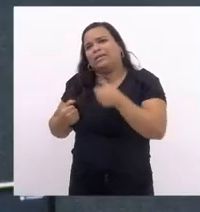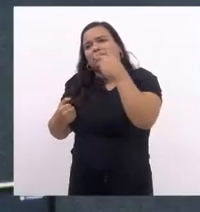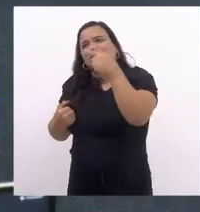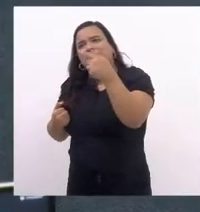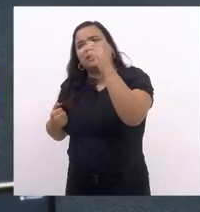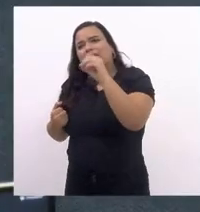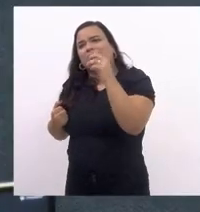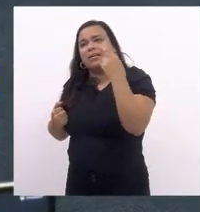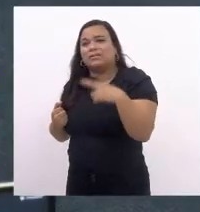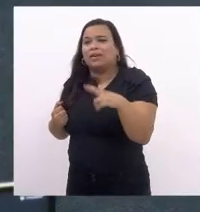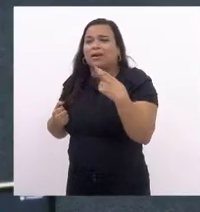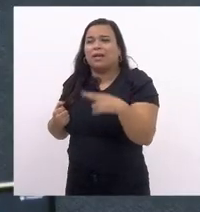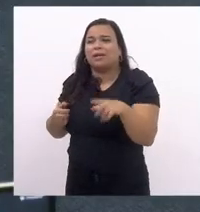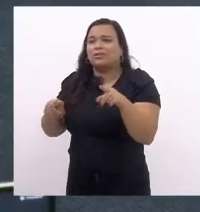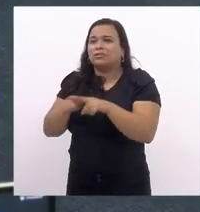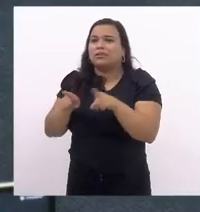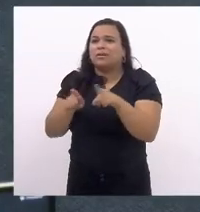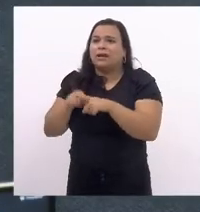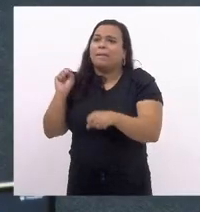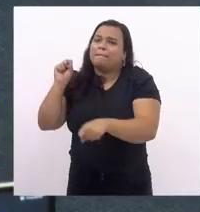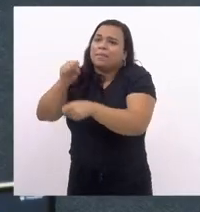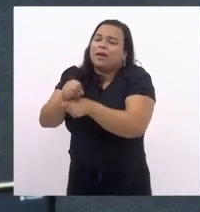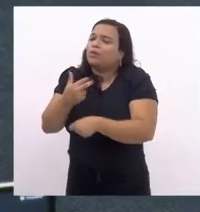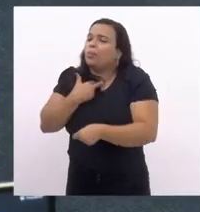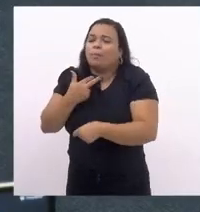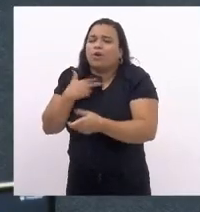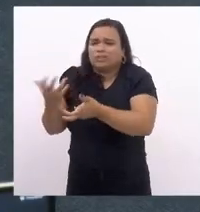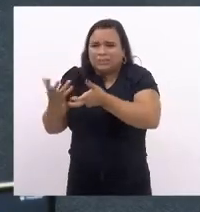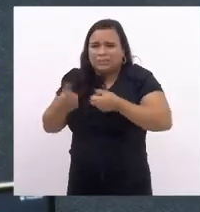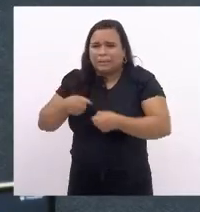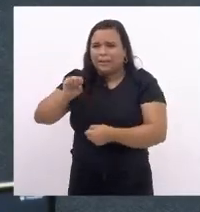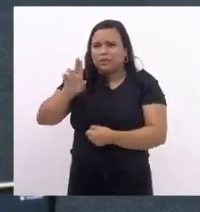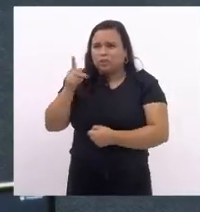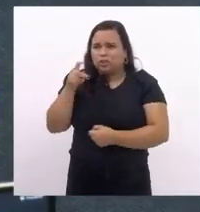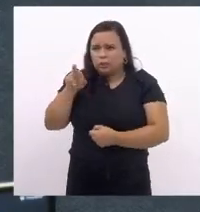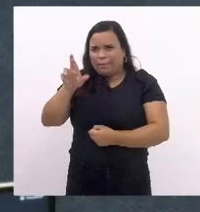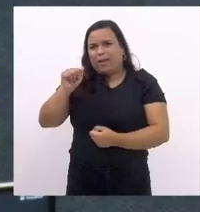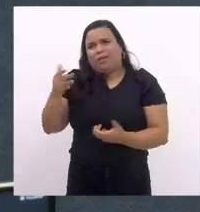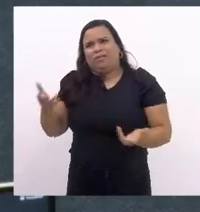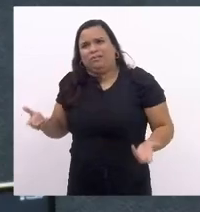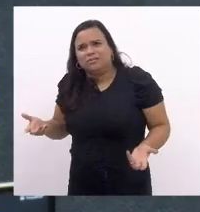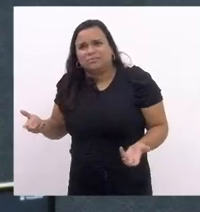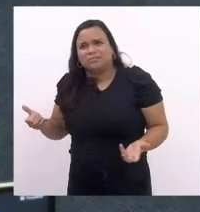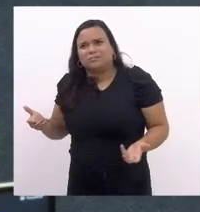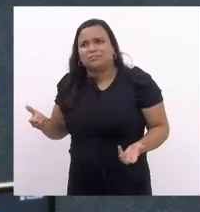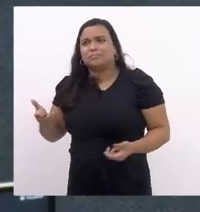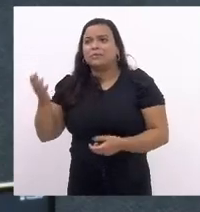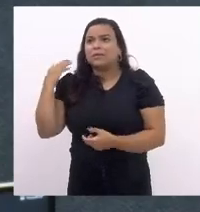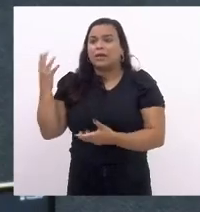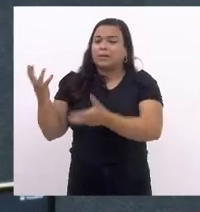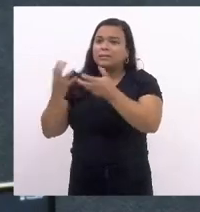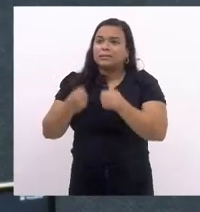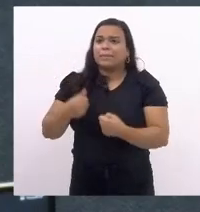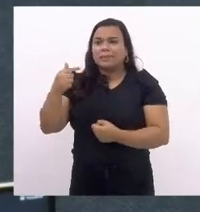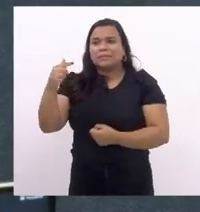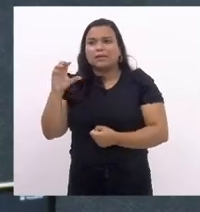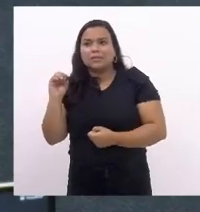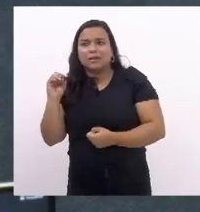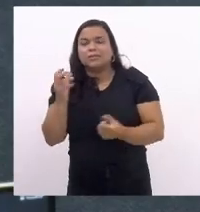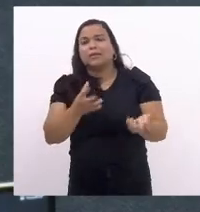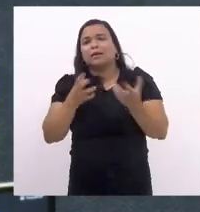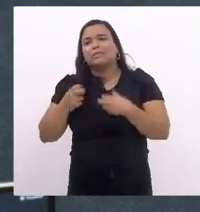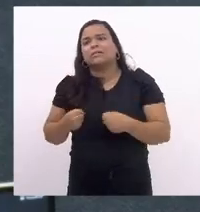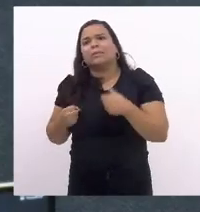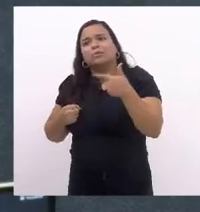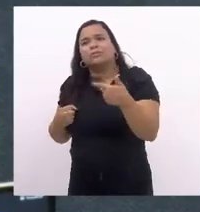impedida de receber o SuperRJ em plena calamidade? Para dizer, receber em vez de 70, vai receber, Renata, R$ 250, R$ 300.